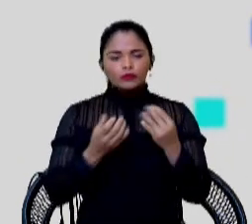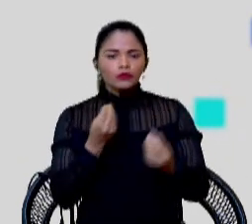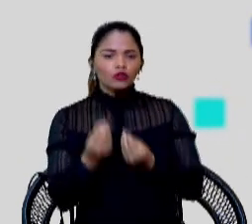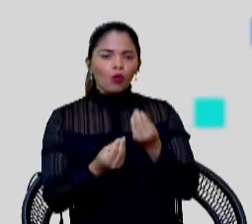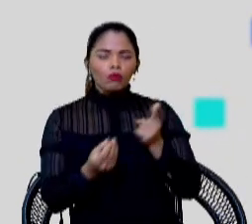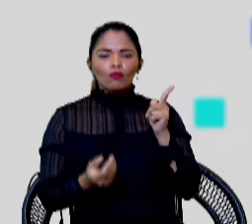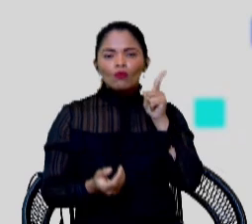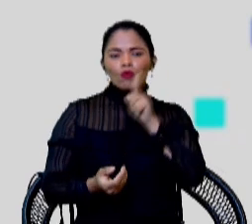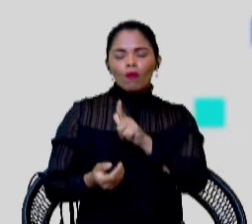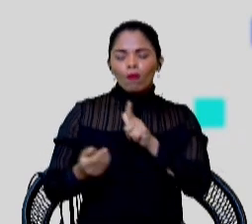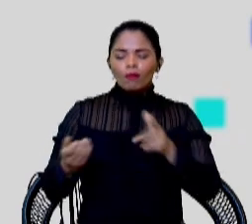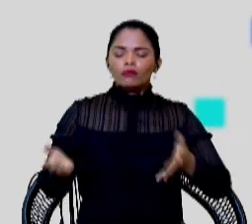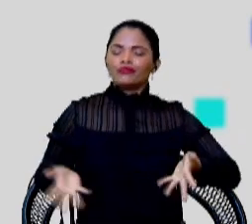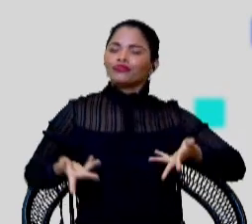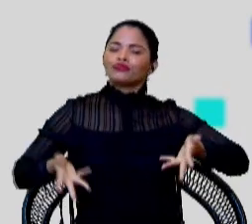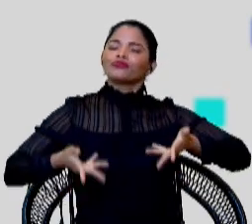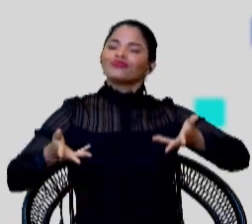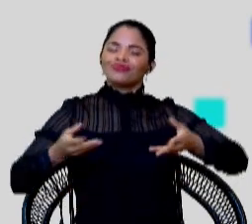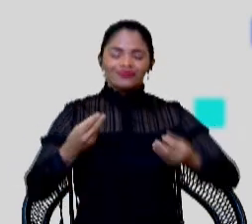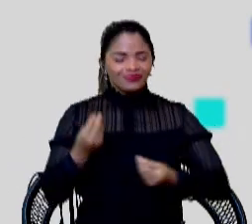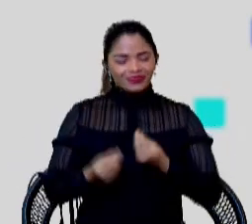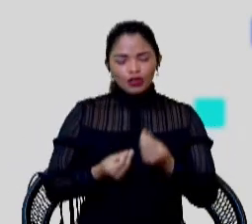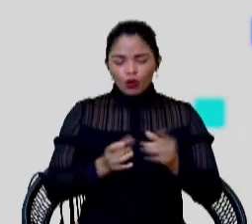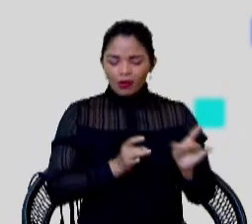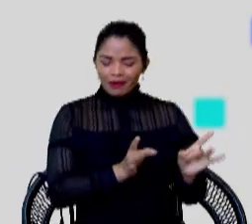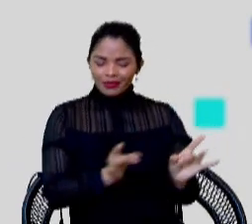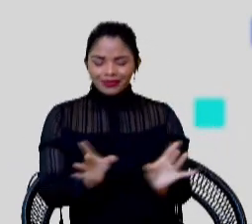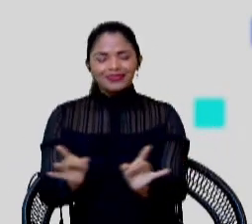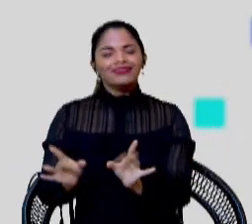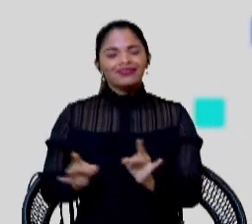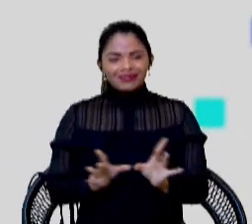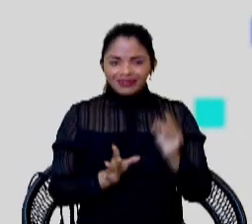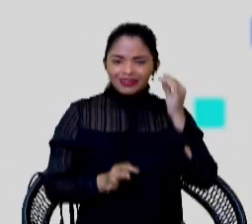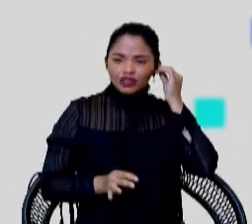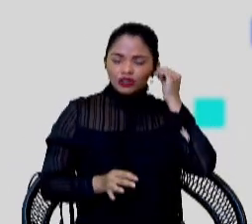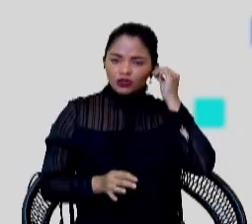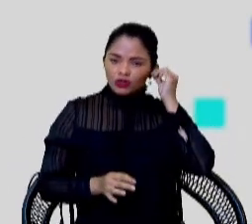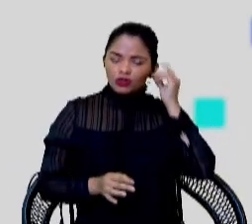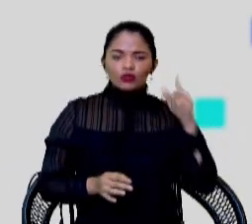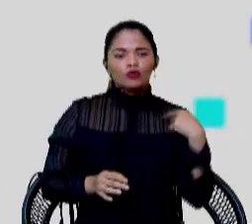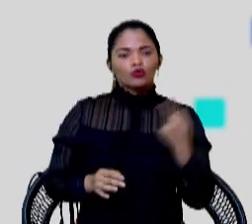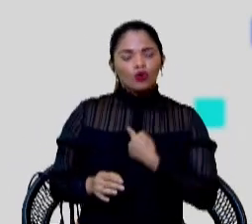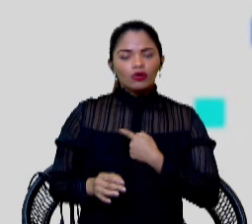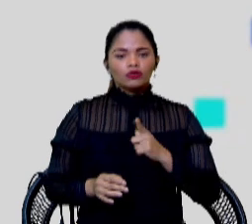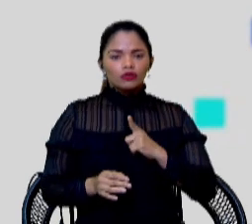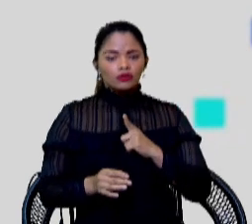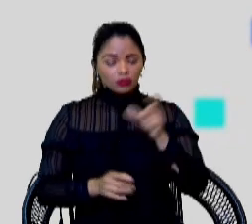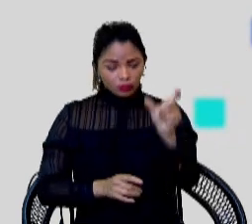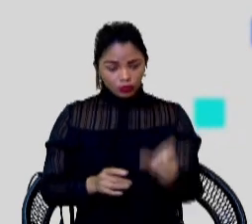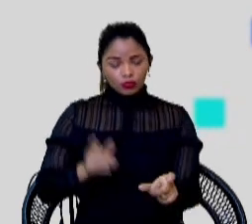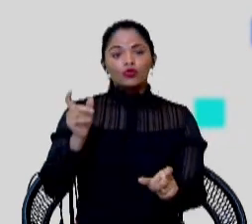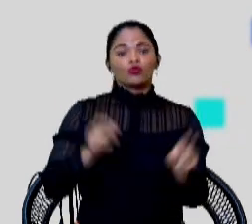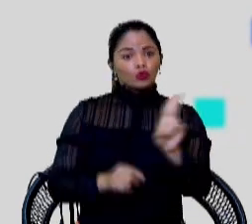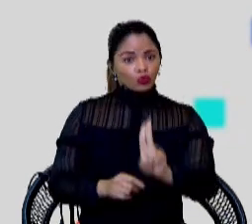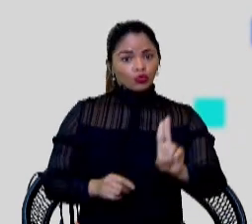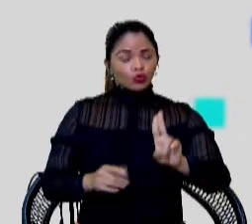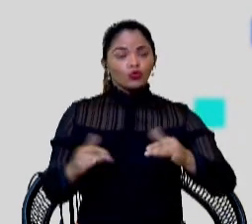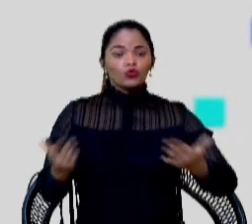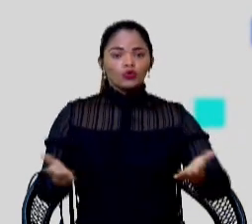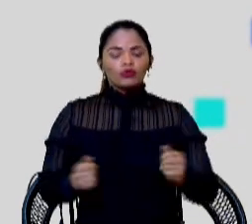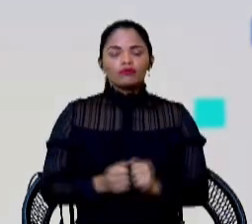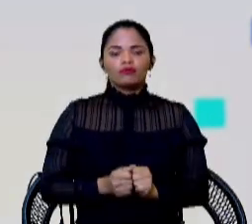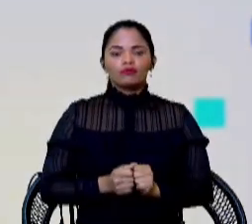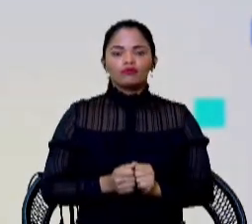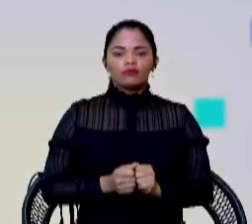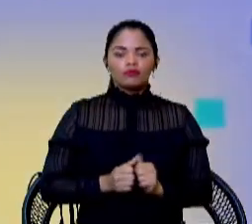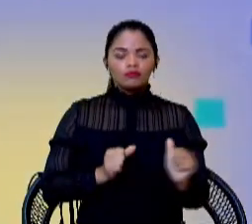consegue impulsionar isso, impulsionar a venda, impulsionar a relação que a gente tem com o nosso usuário. Tá bom, gente? Então a gente vai